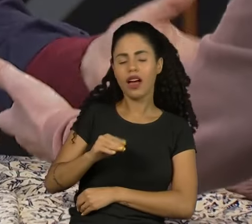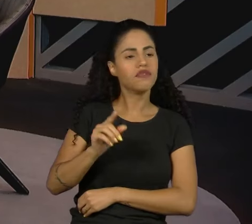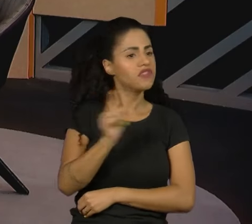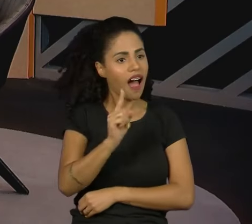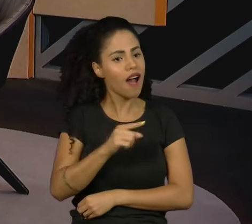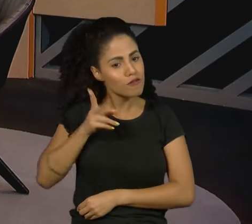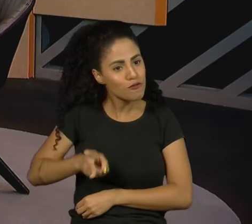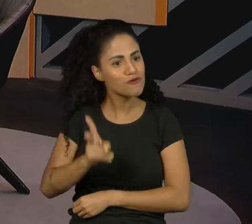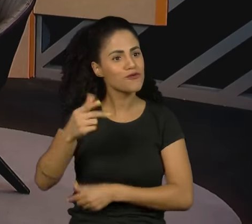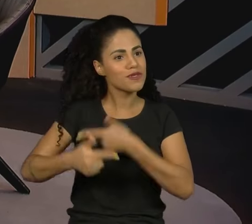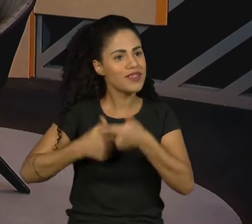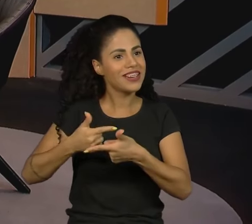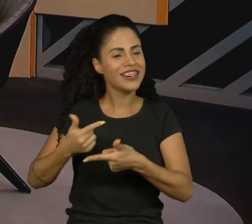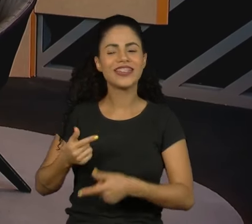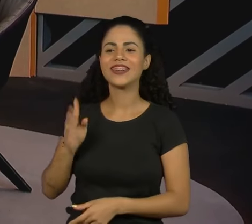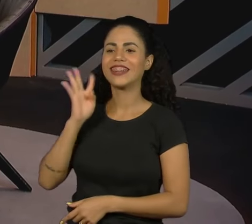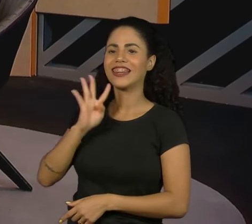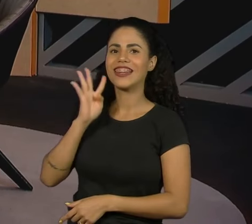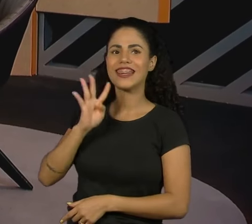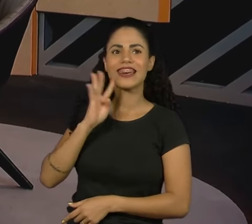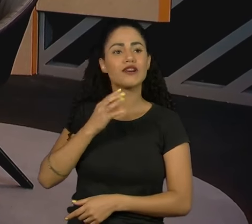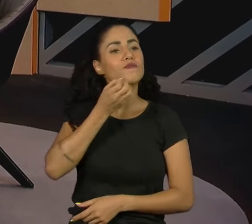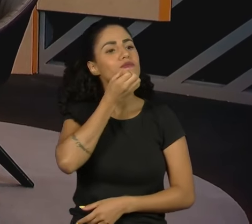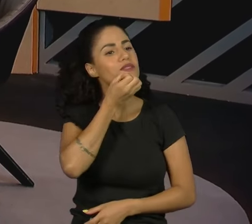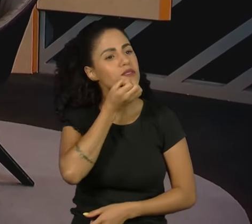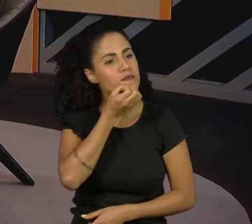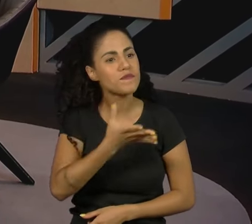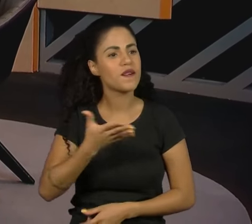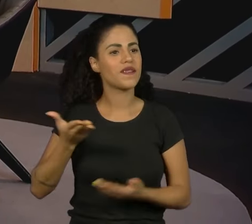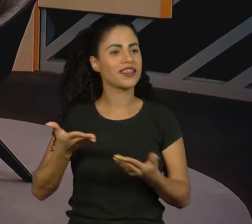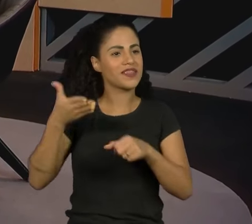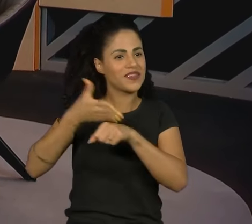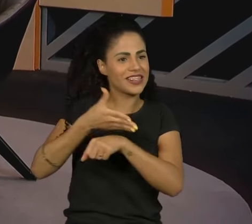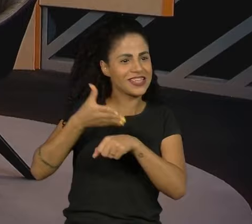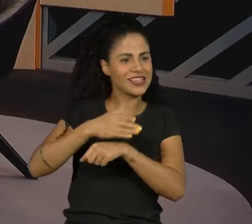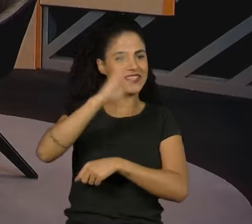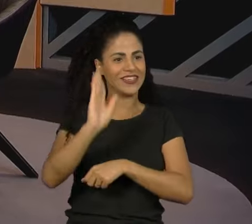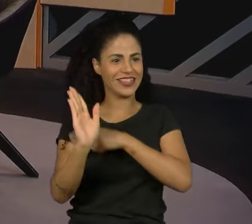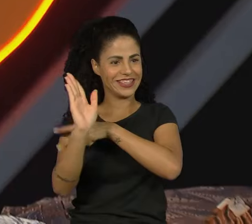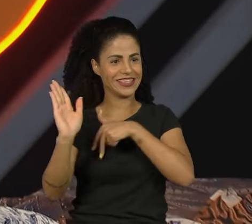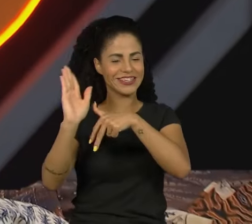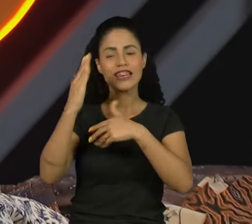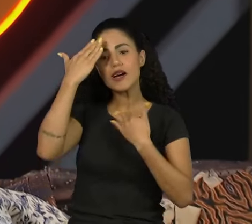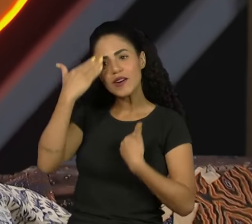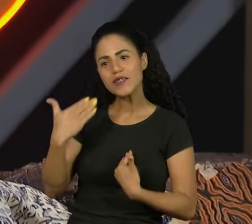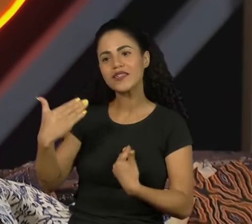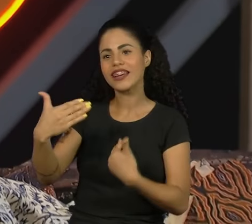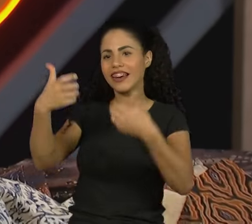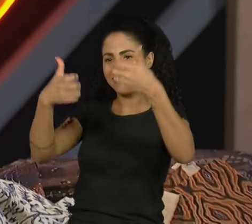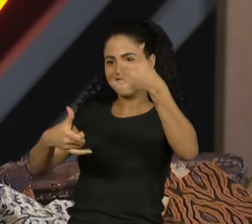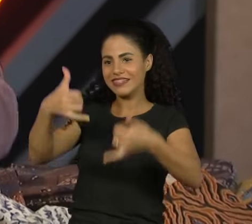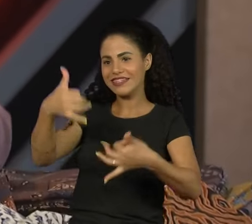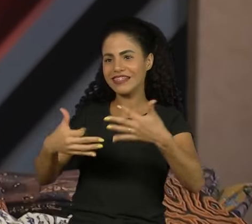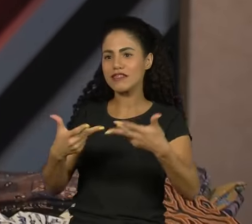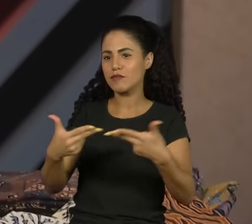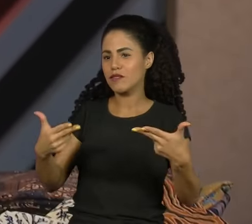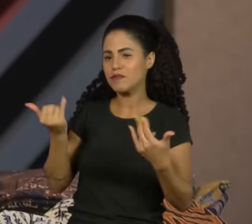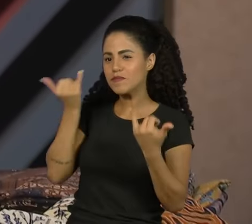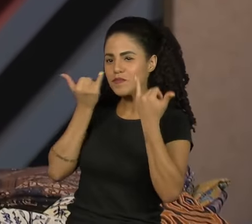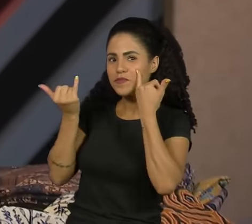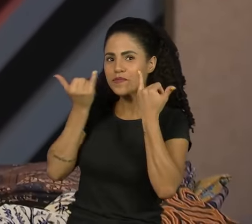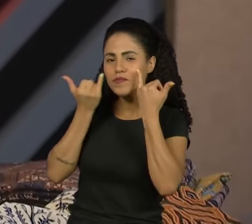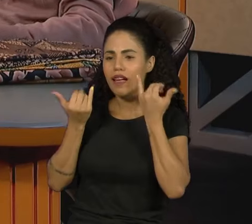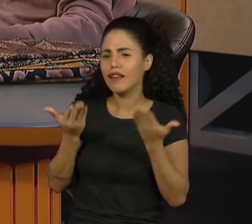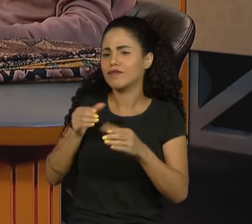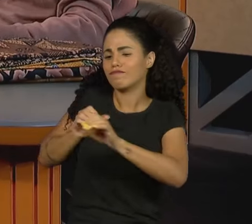Evaldo. Olha, é muito bom ser entrevistado por você, viu? Muito obrigado pela entrevista, pela riqueza,